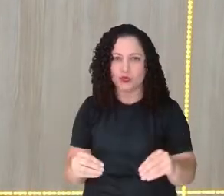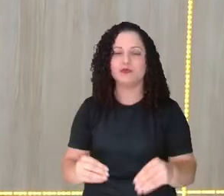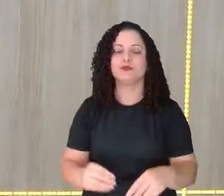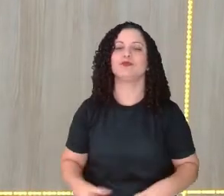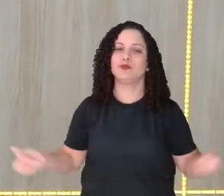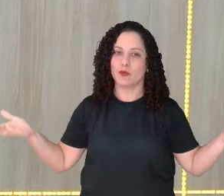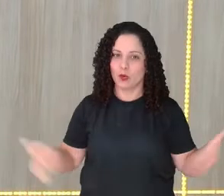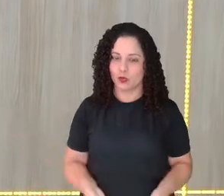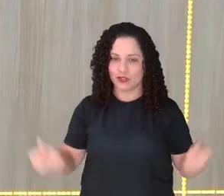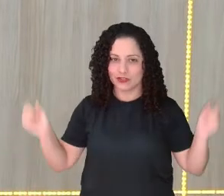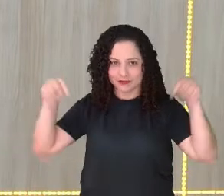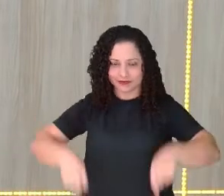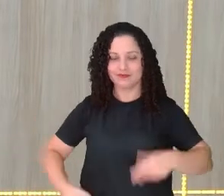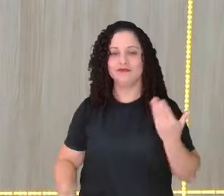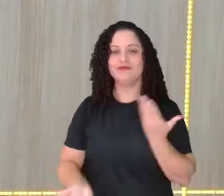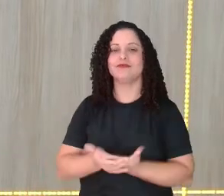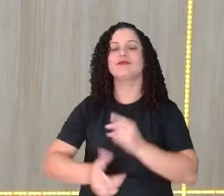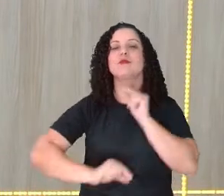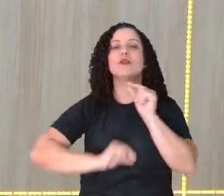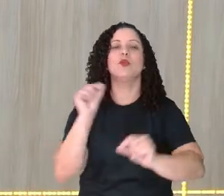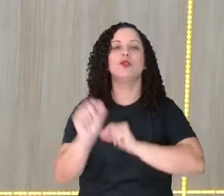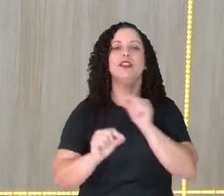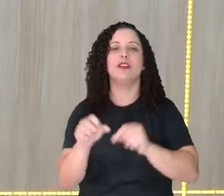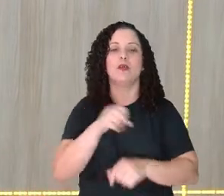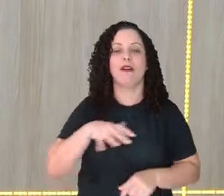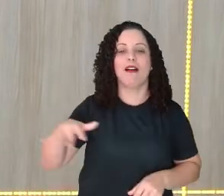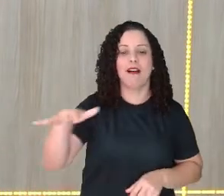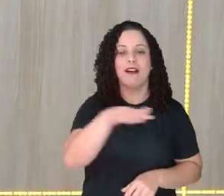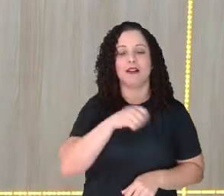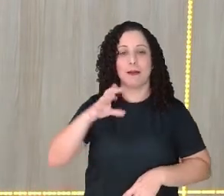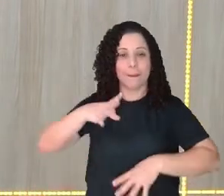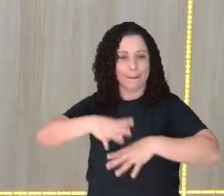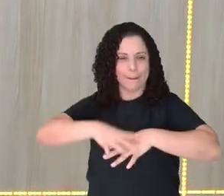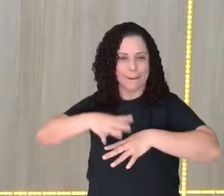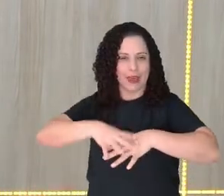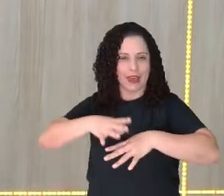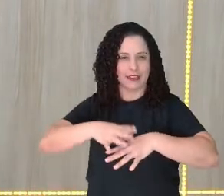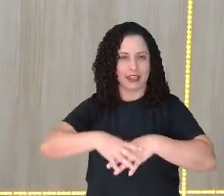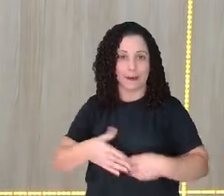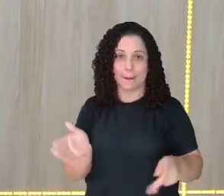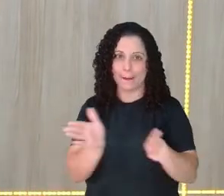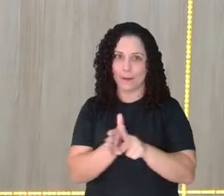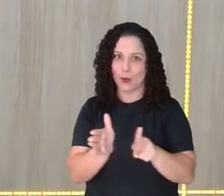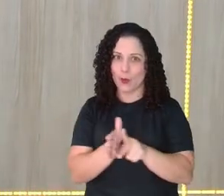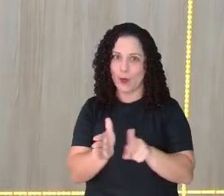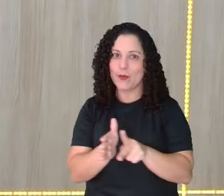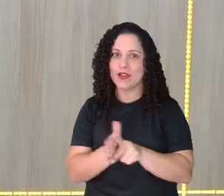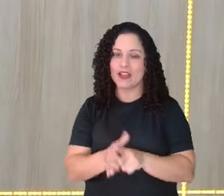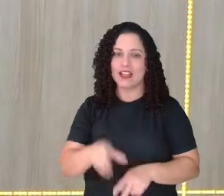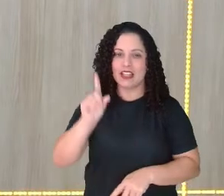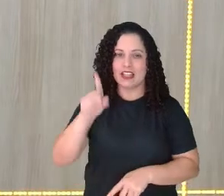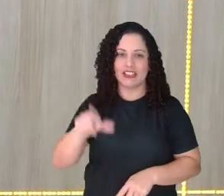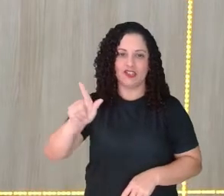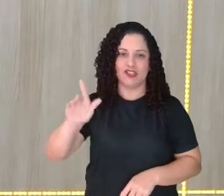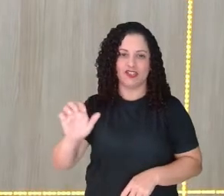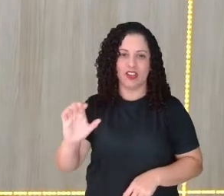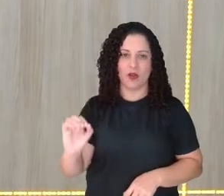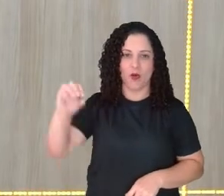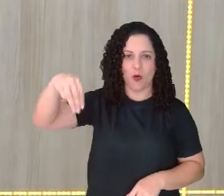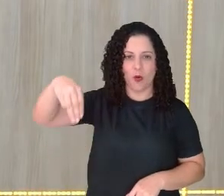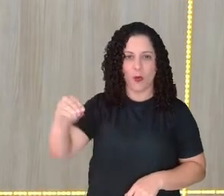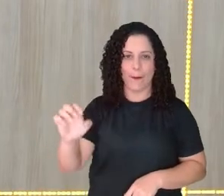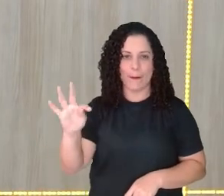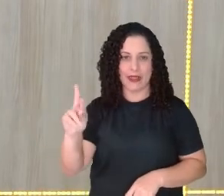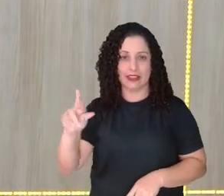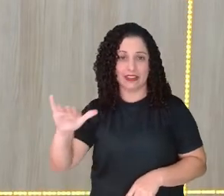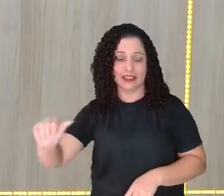Hoje a gente vai falar de uma área aí da matemática sobre geometria, é algo bastante comum aí no seu dia